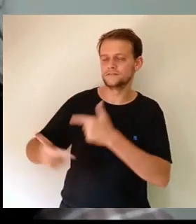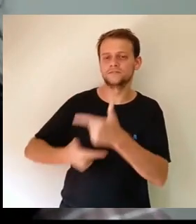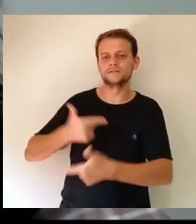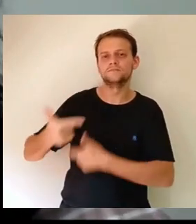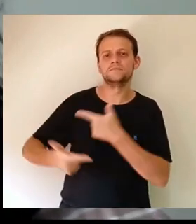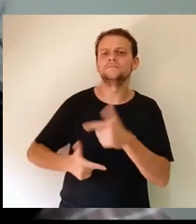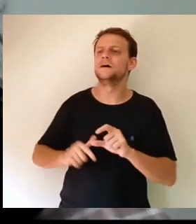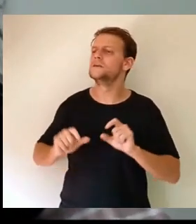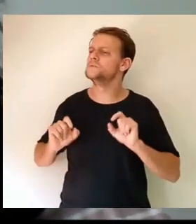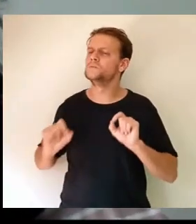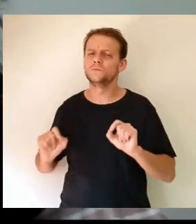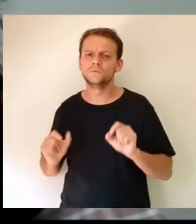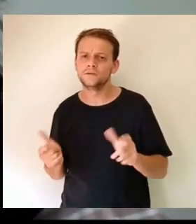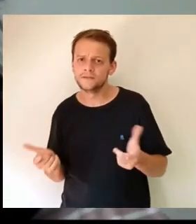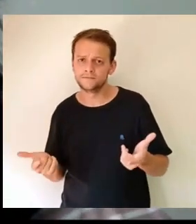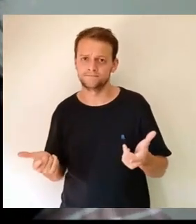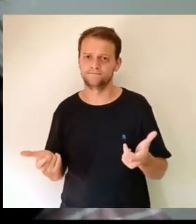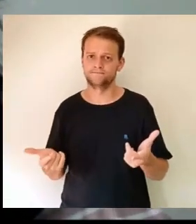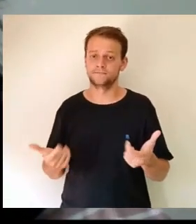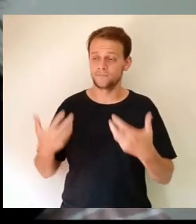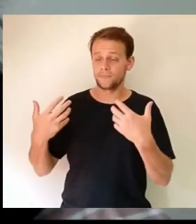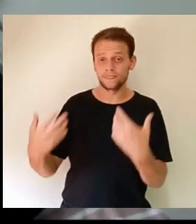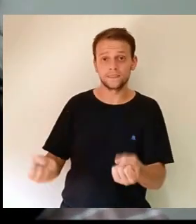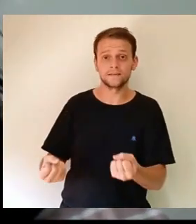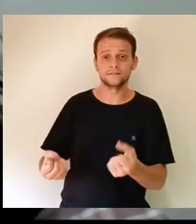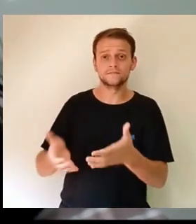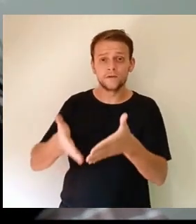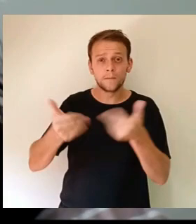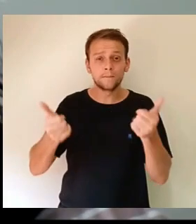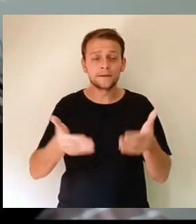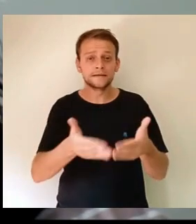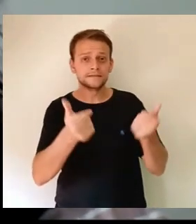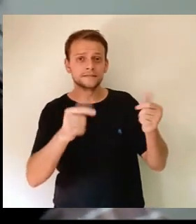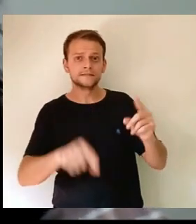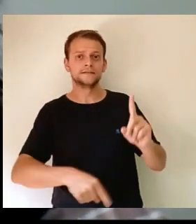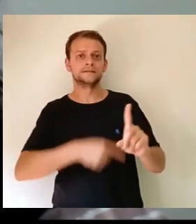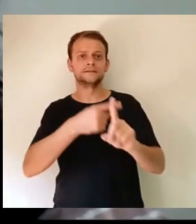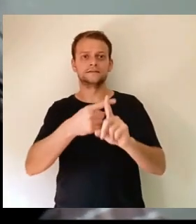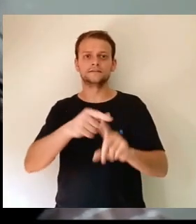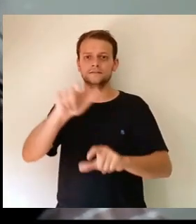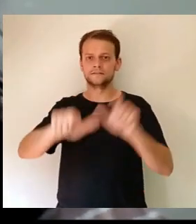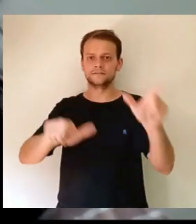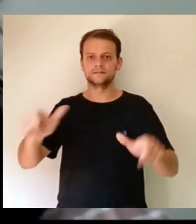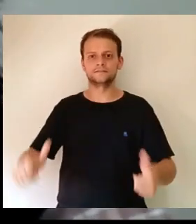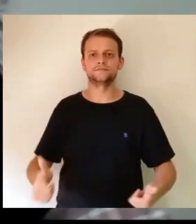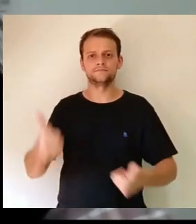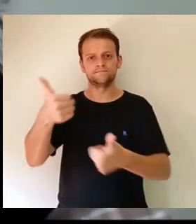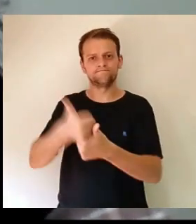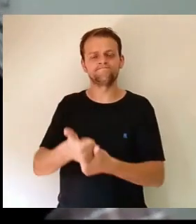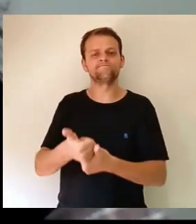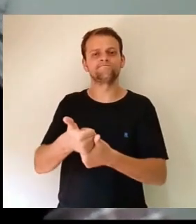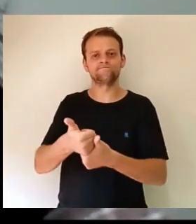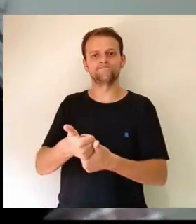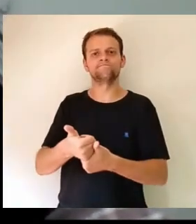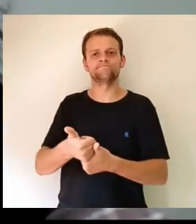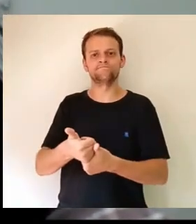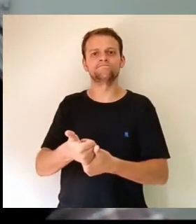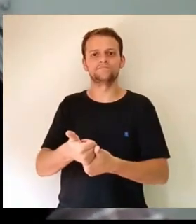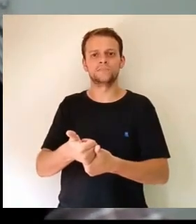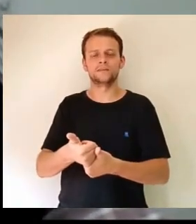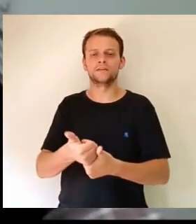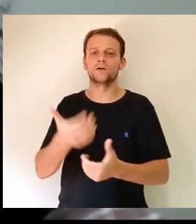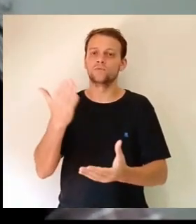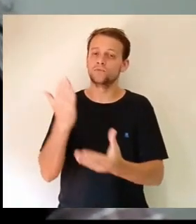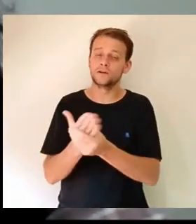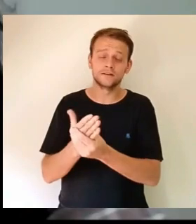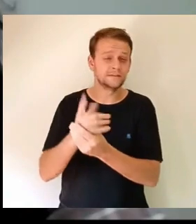sobre o seu trabalho, o que é que você faz, e além disso, vamos pedir aí para o pessoal cada vez mais dar uma ajuda no